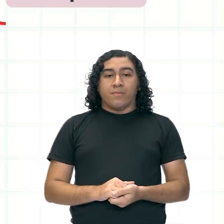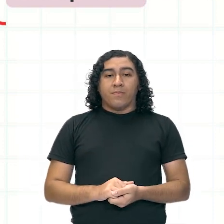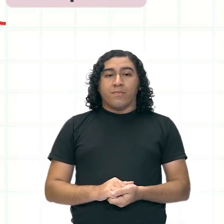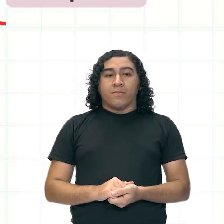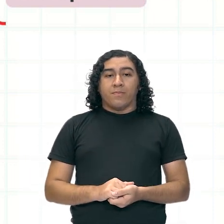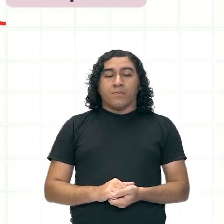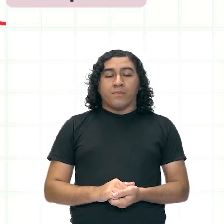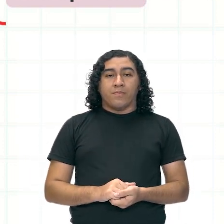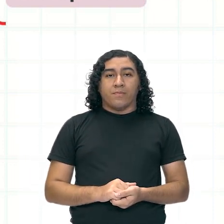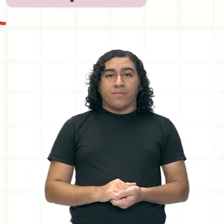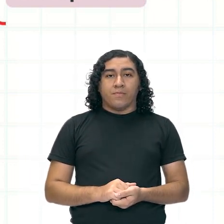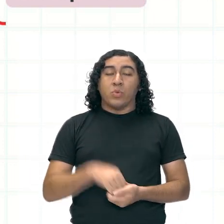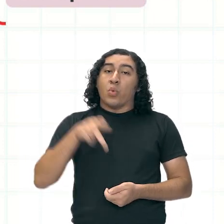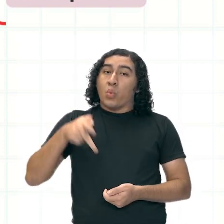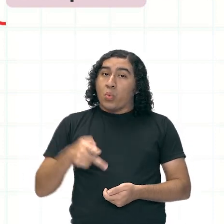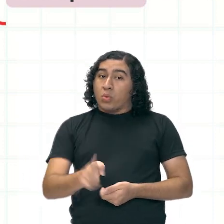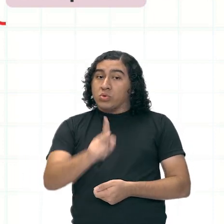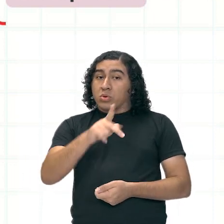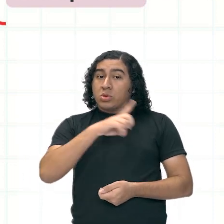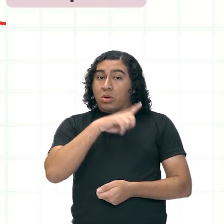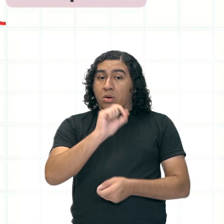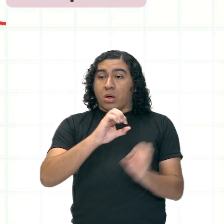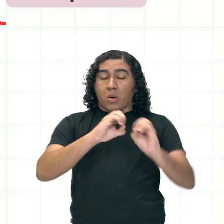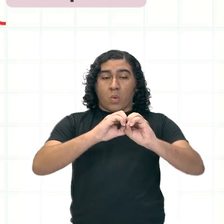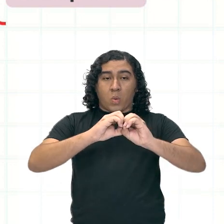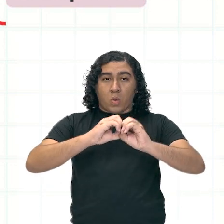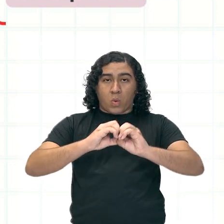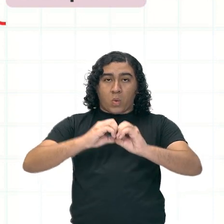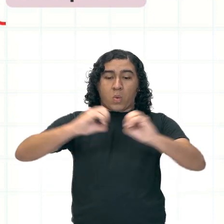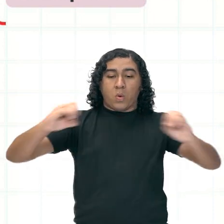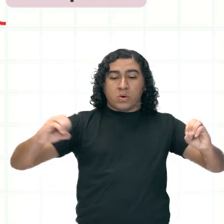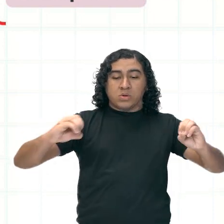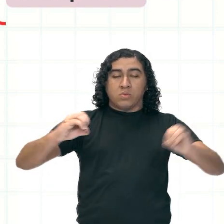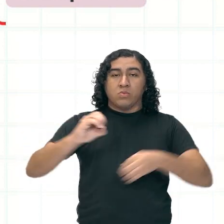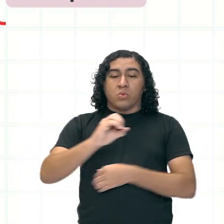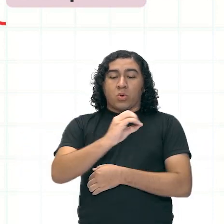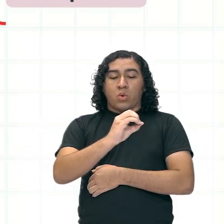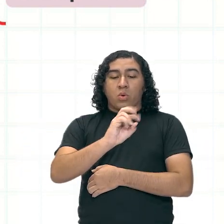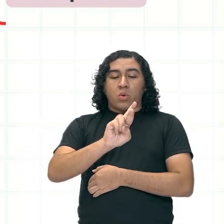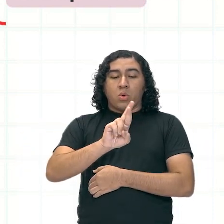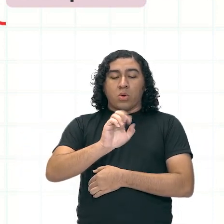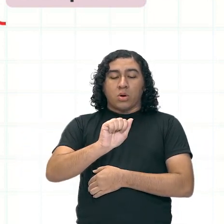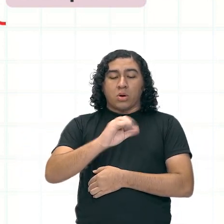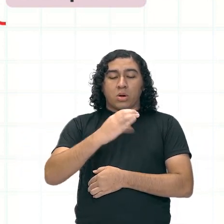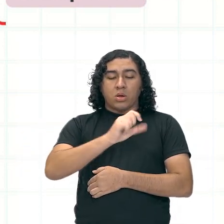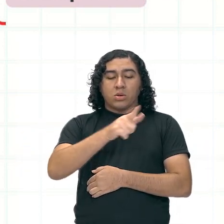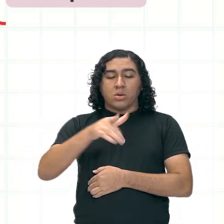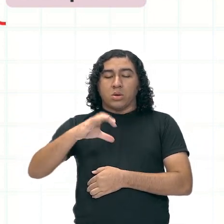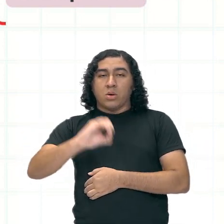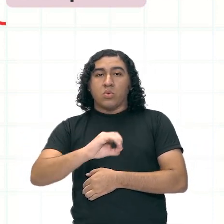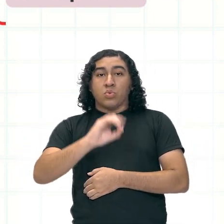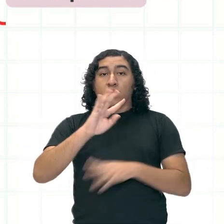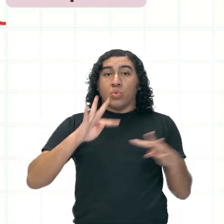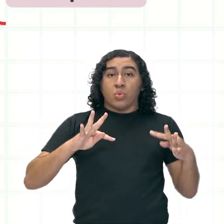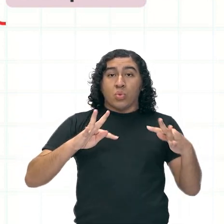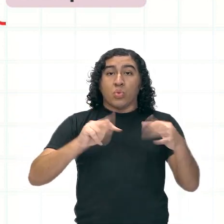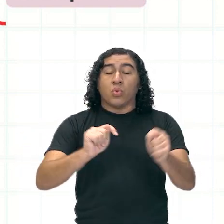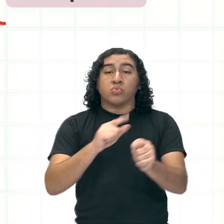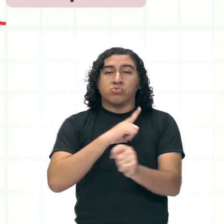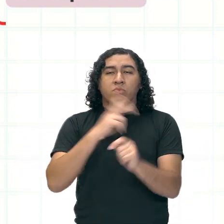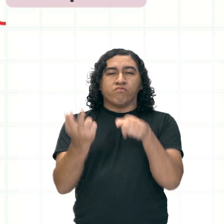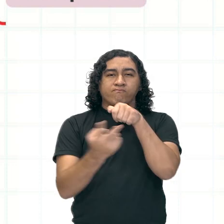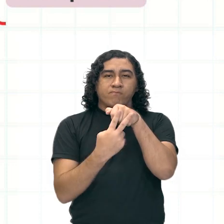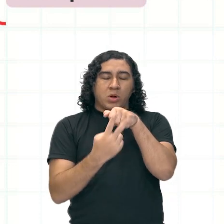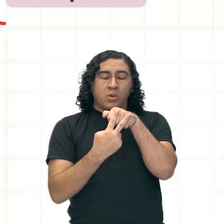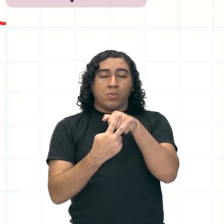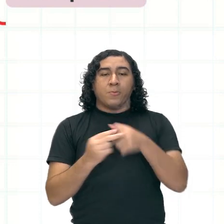Seguindo aqui o nosso estudo, chegamos à oração. Oração, gente, é todo enunciado que possui verbo. Para eu